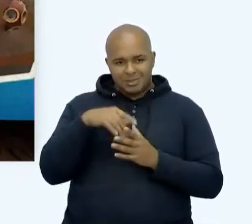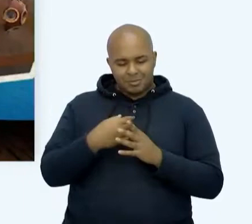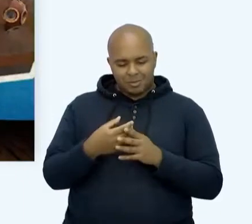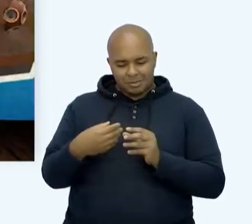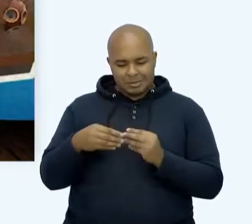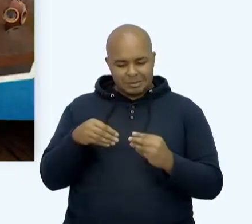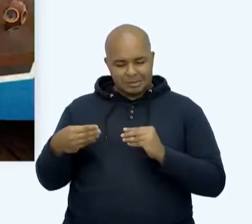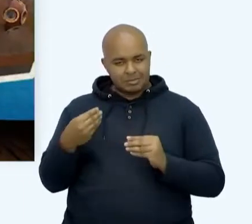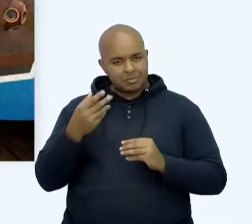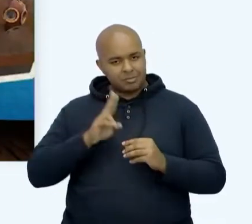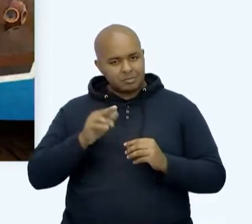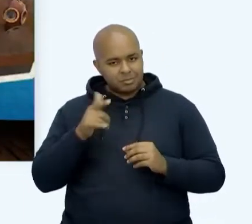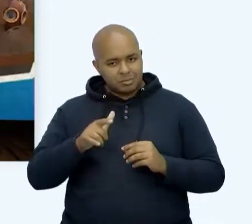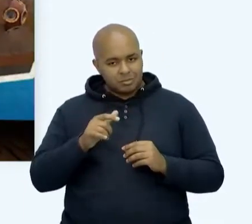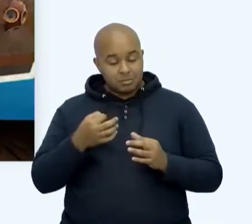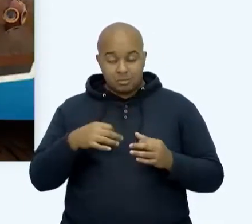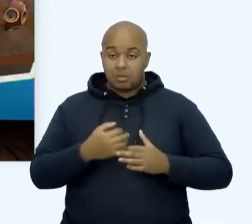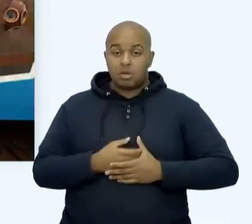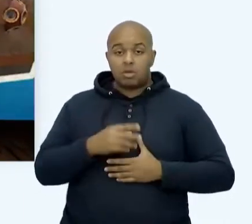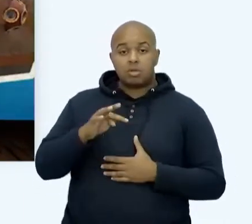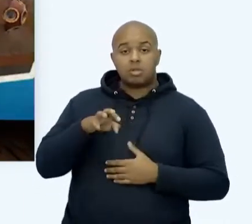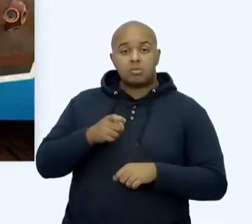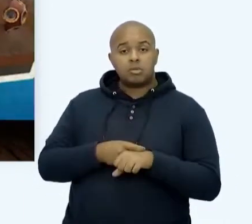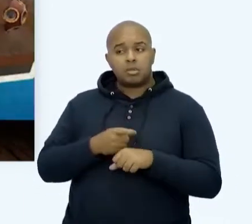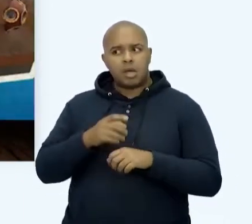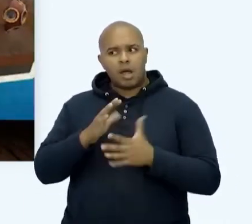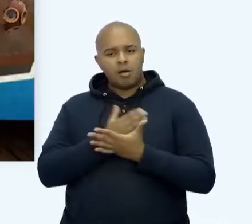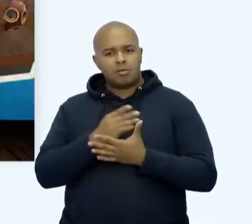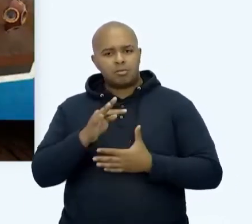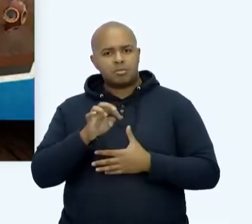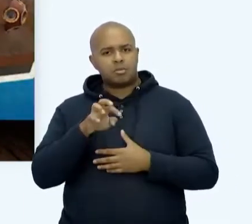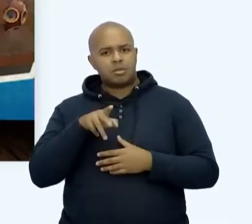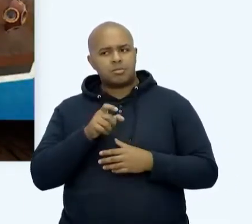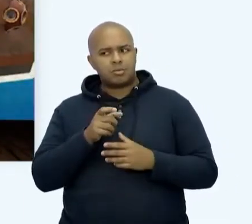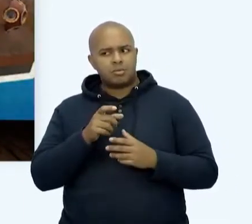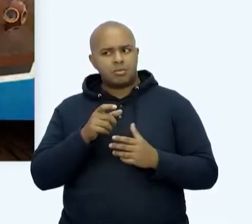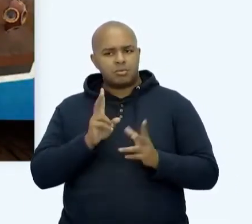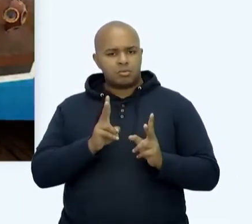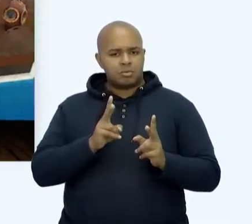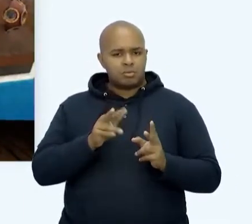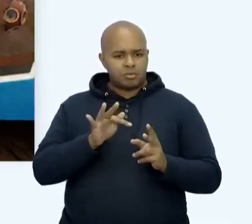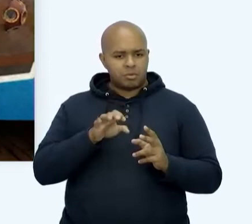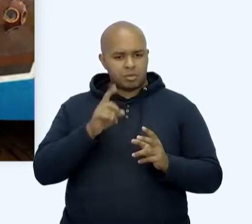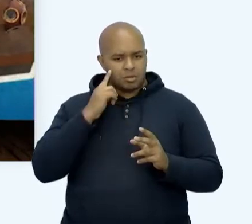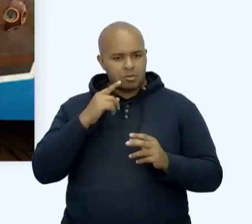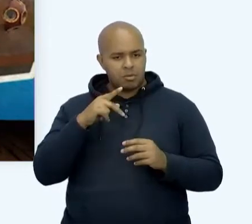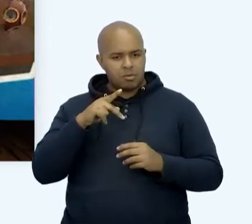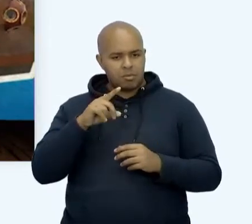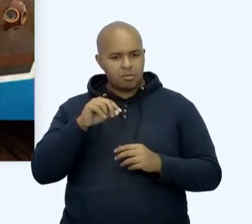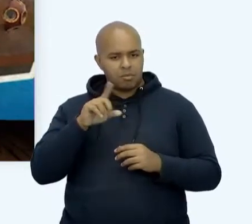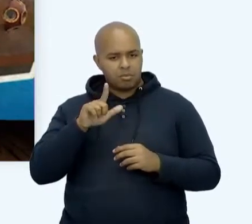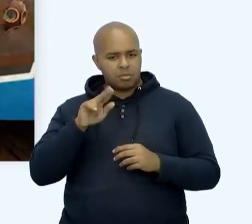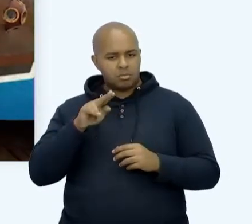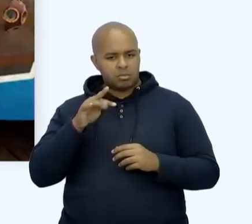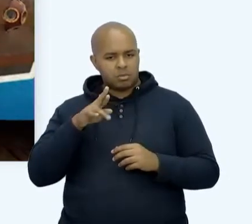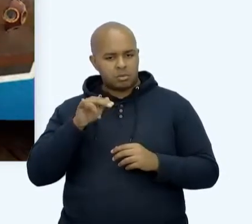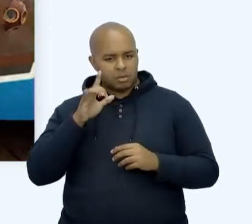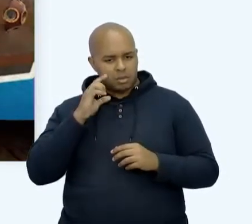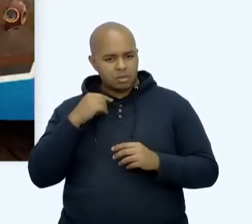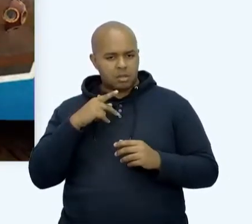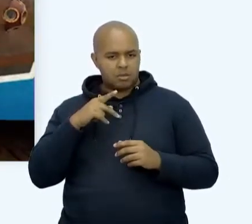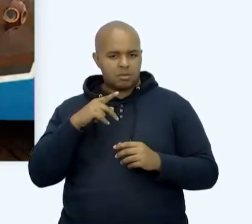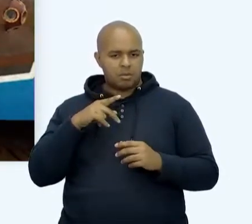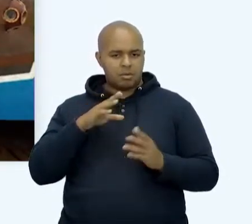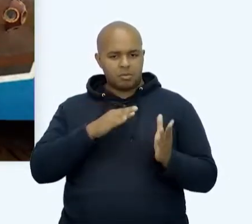serem reprocessados. Sim, os termorrígidos ou termofixos, como por exemplo o poliuretano, conhecido pela sigla PU,